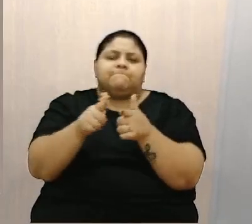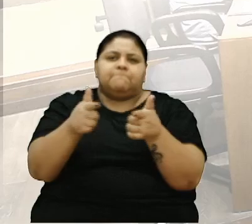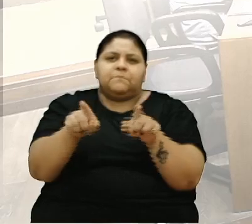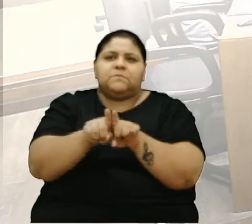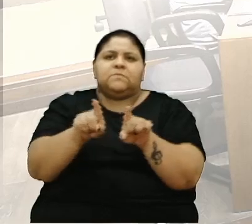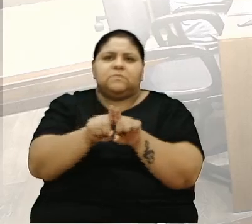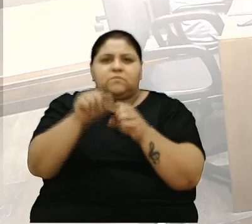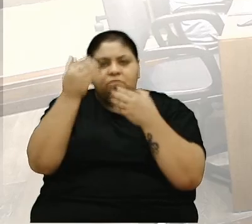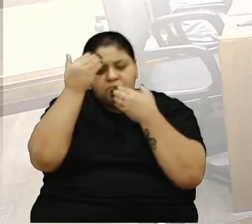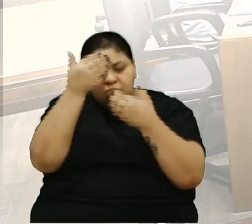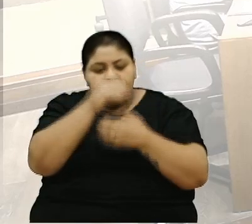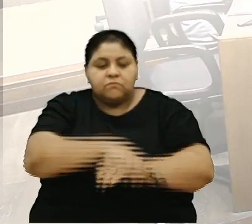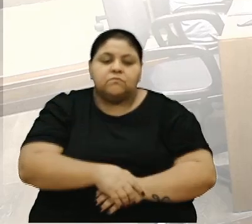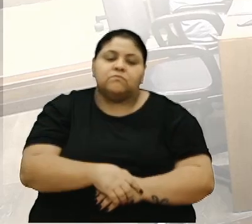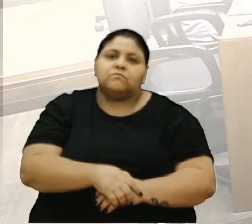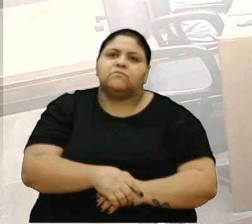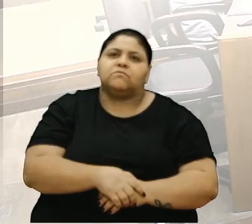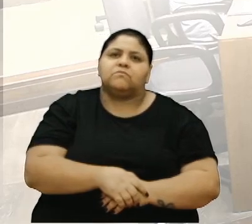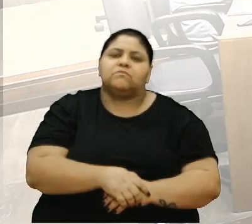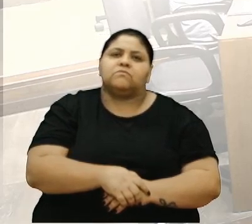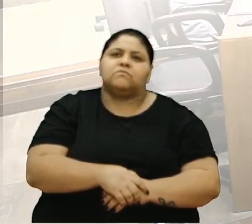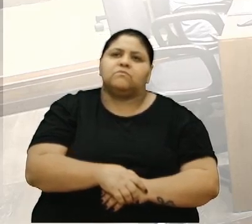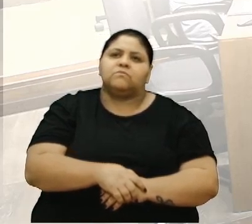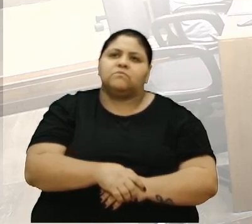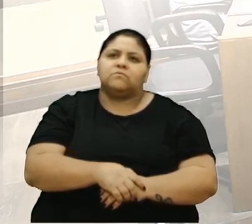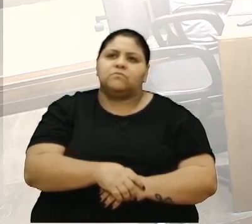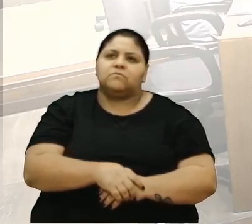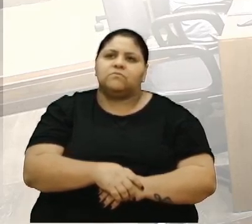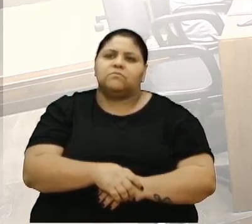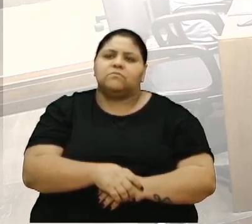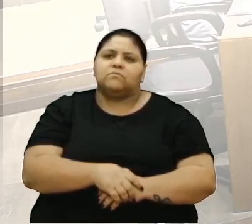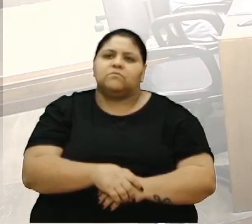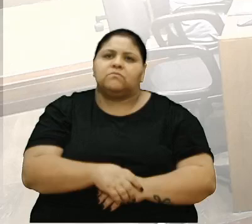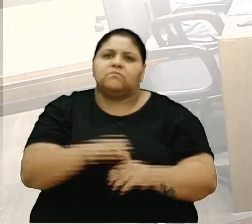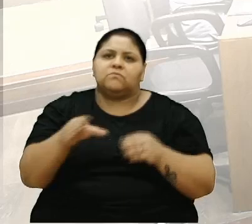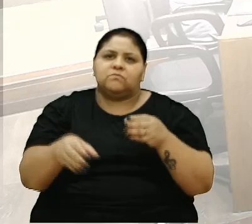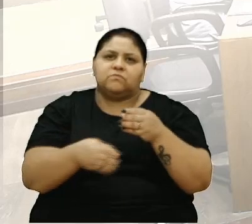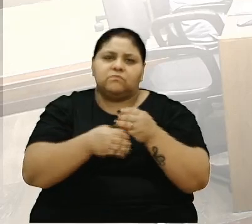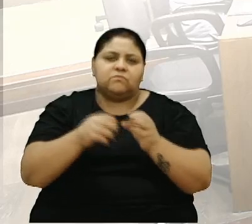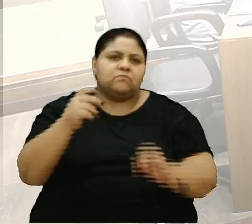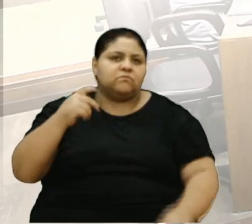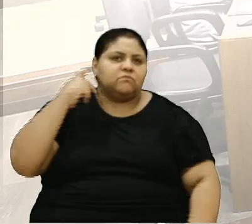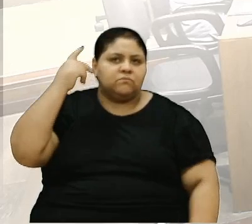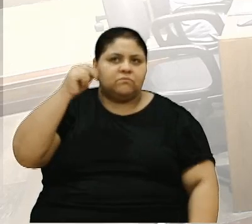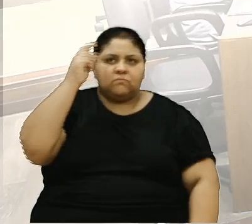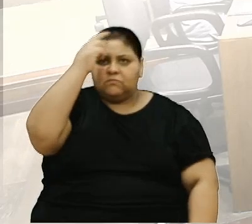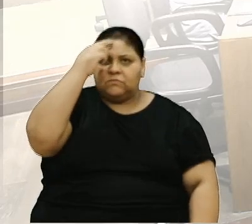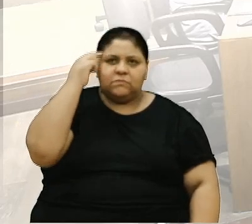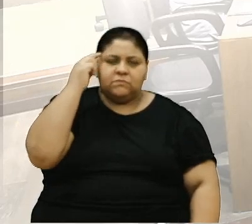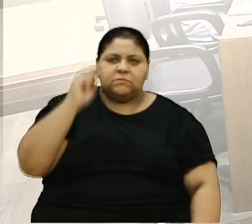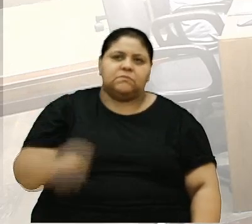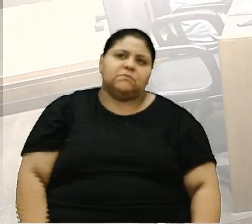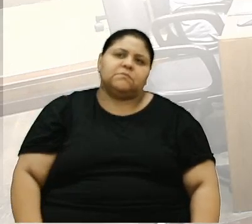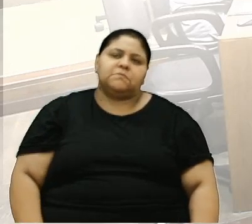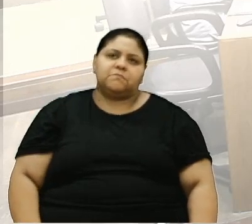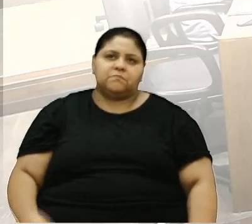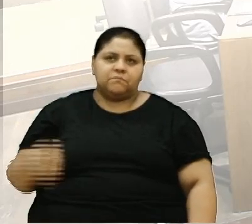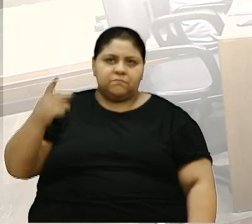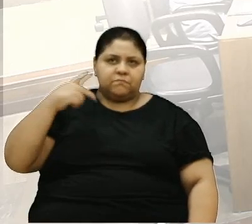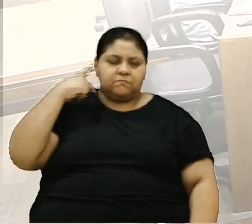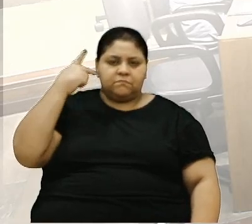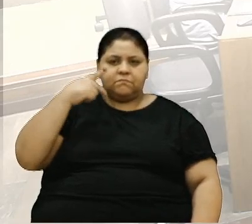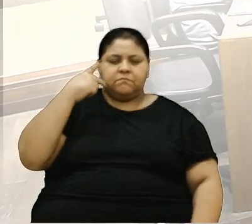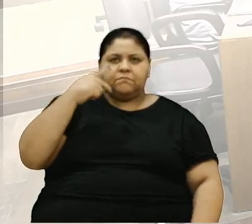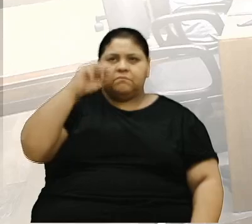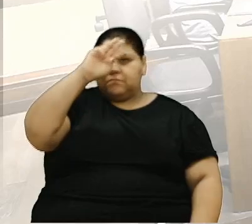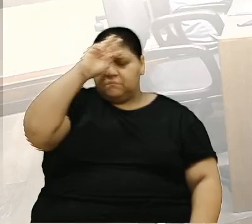vereador. Agradeço suas considerações, vereador Bressan. Sua parte, vereador Rafael. Vereador Juliano, eu sigo na